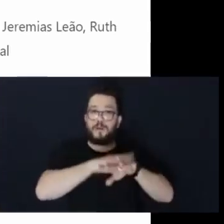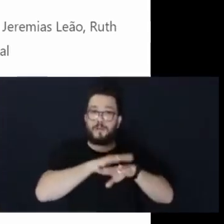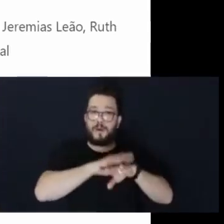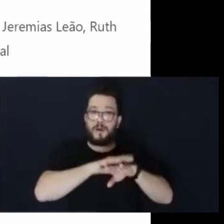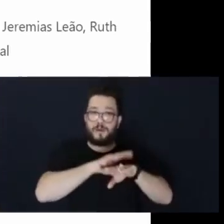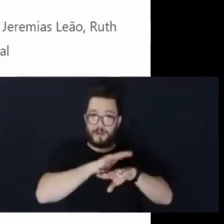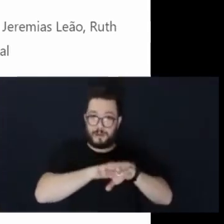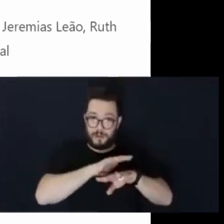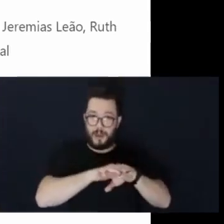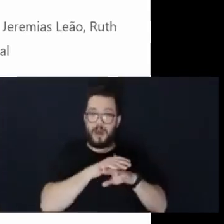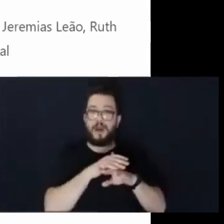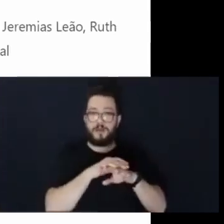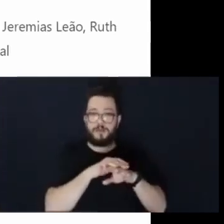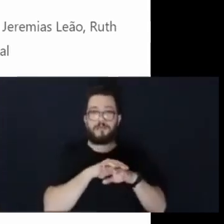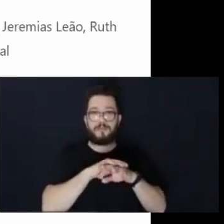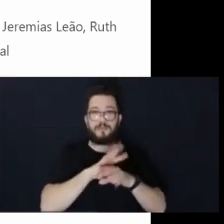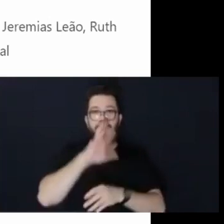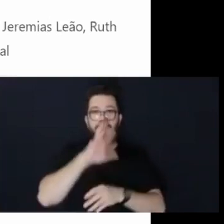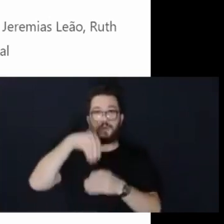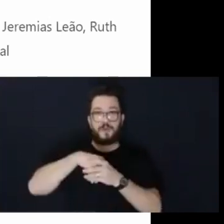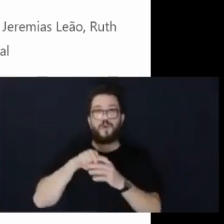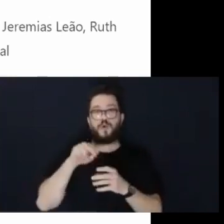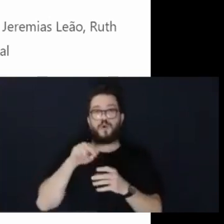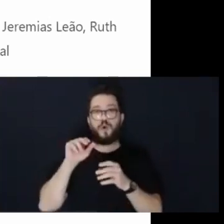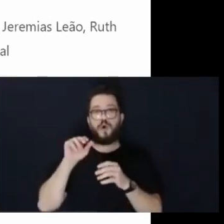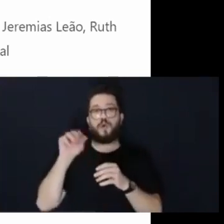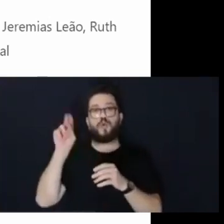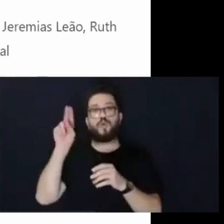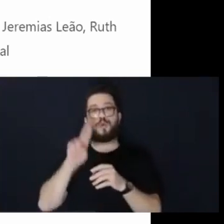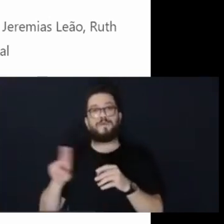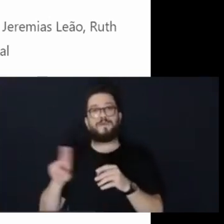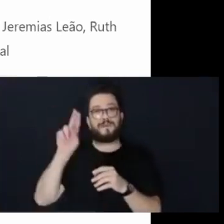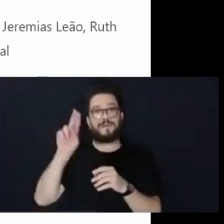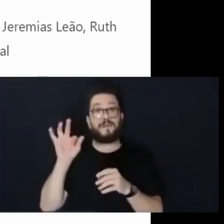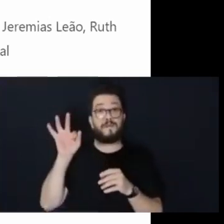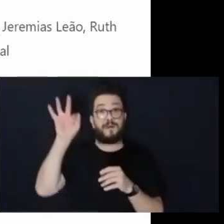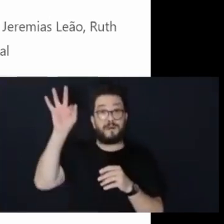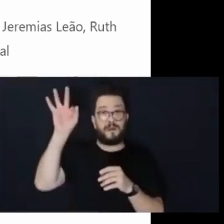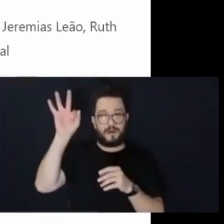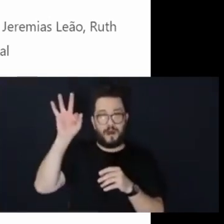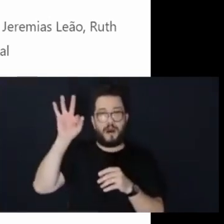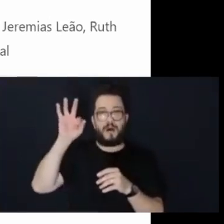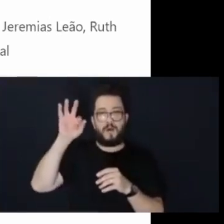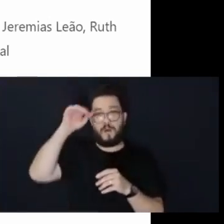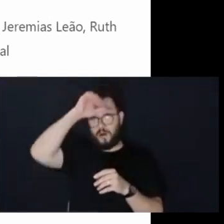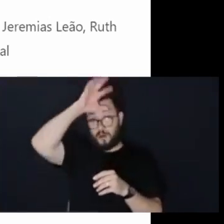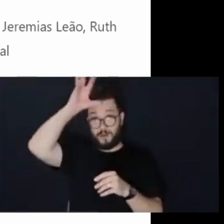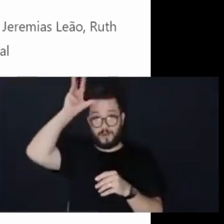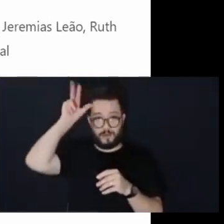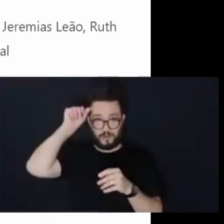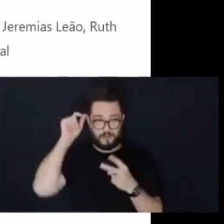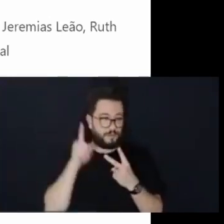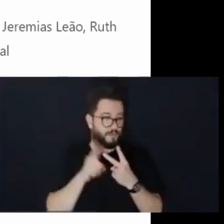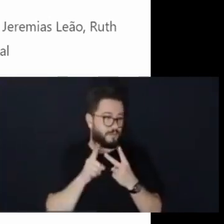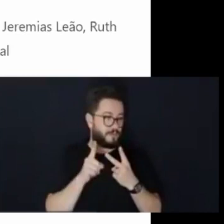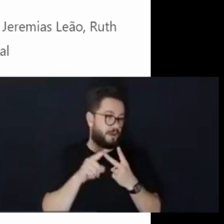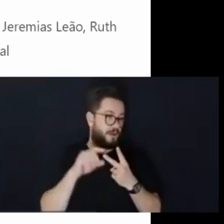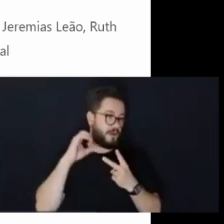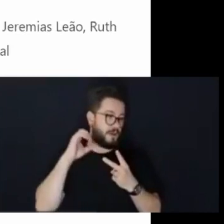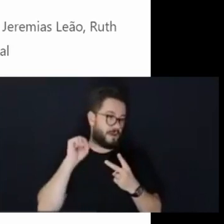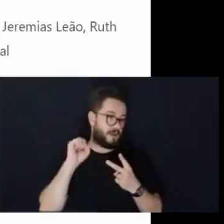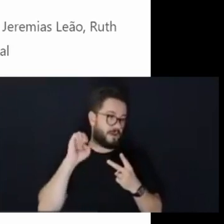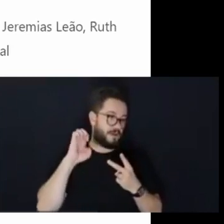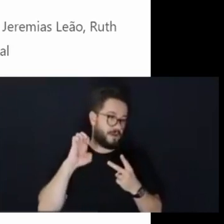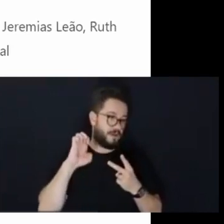corpo docente da Universidade Federal do Amazonas. O professor Alexandre Celestino Leite de Almeida, que é modelista